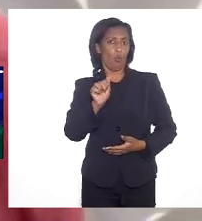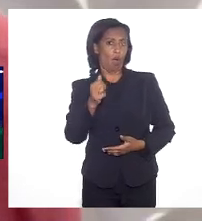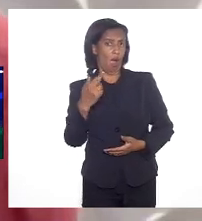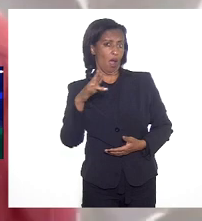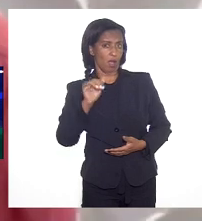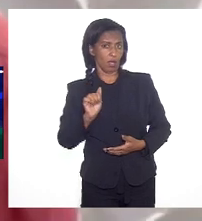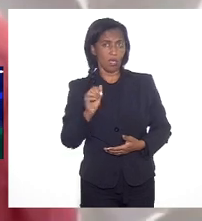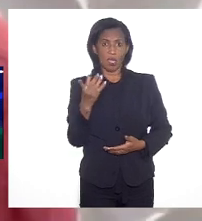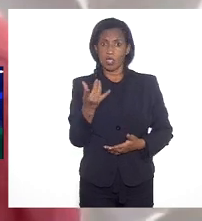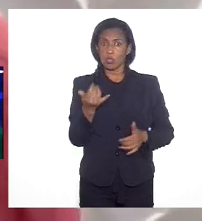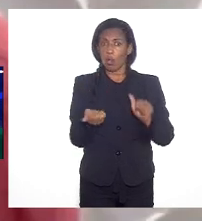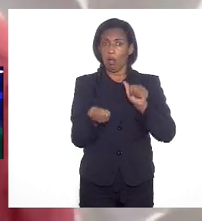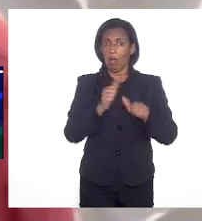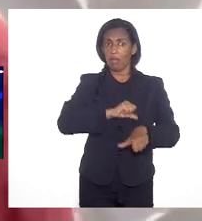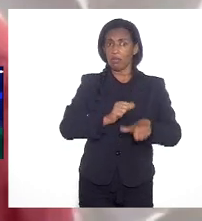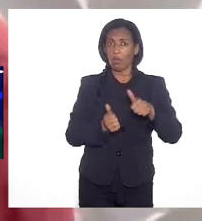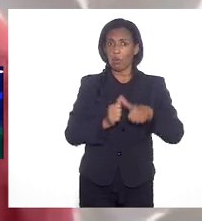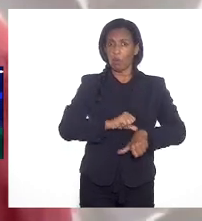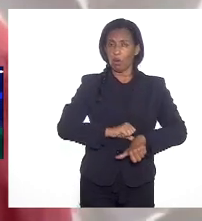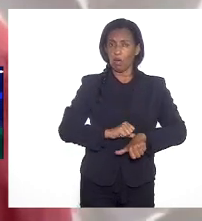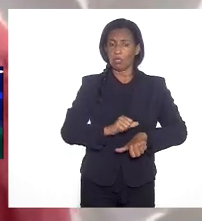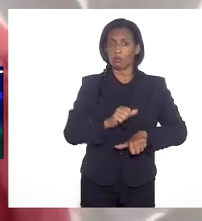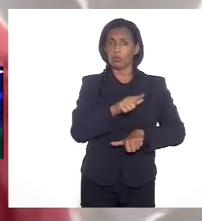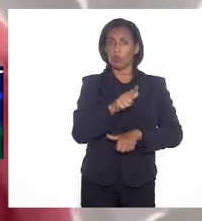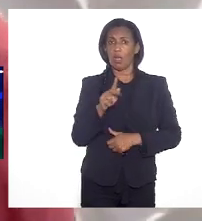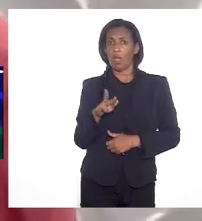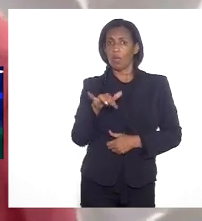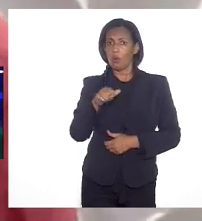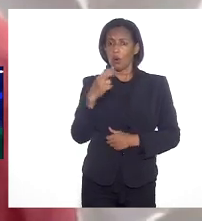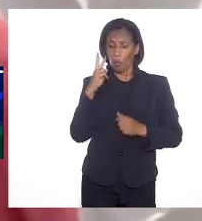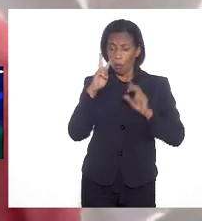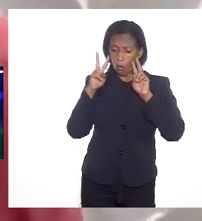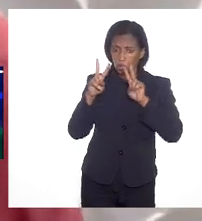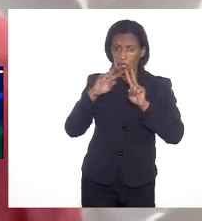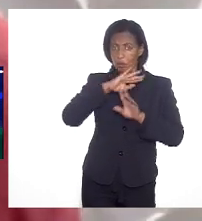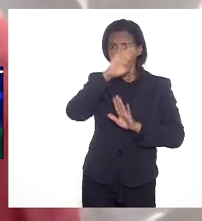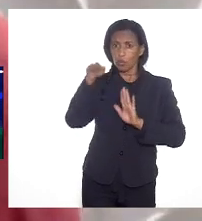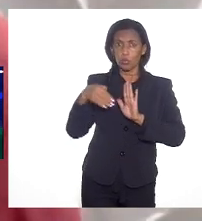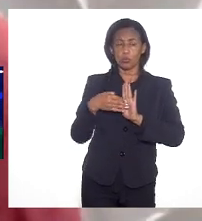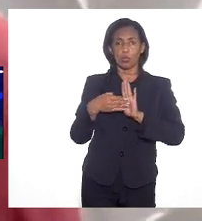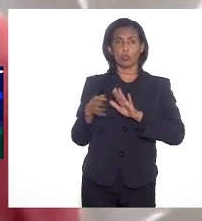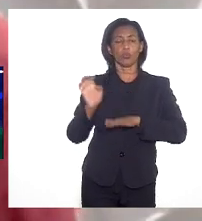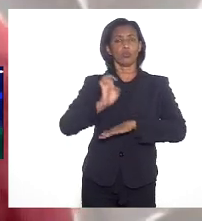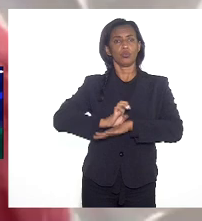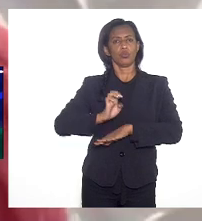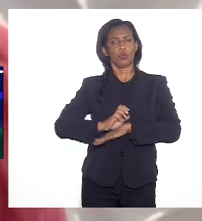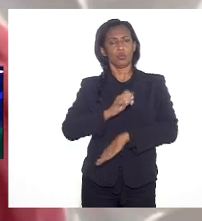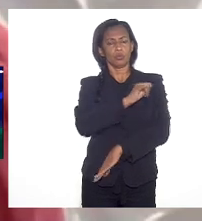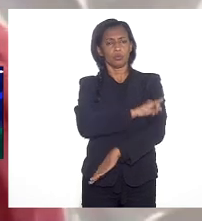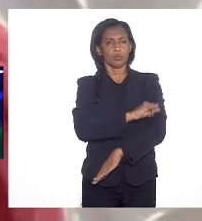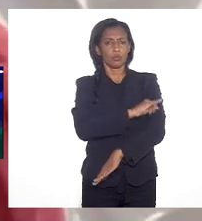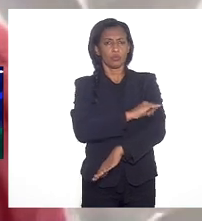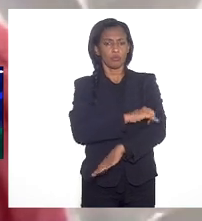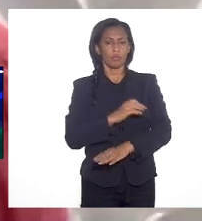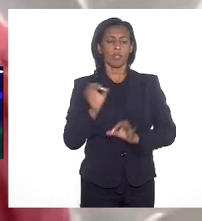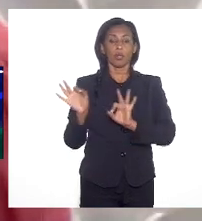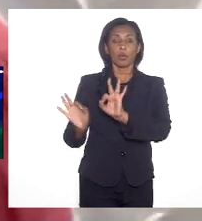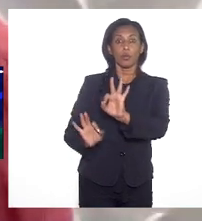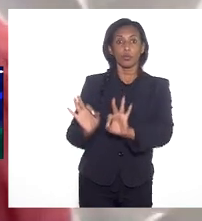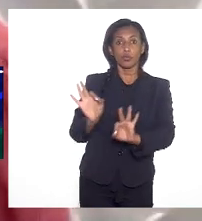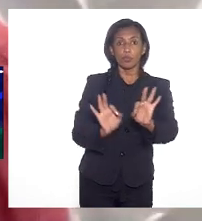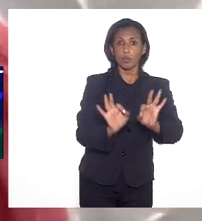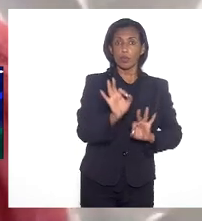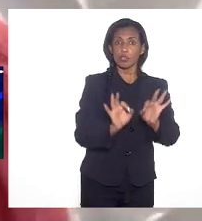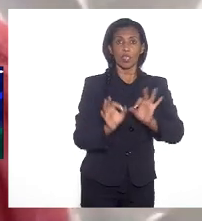somente adequando a guarda municipal e olhando para todo o estado do Rio de Janeiro. Há dois projetos de